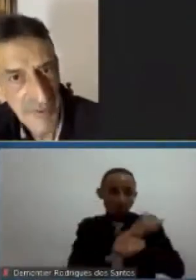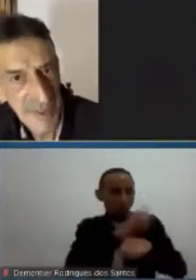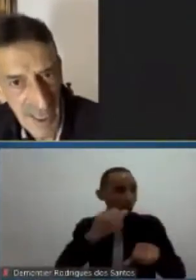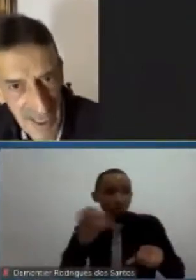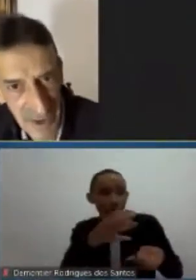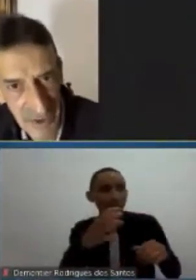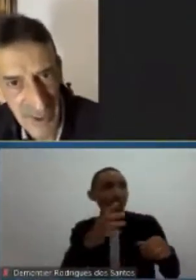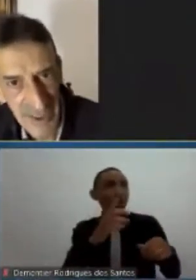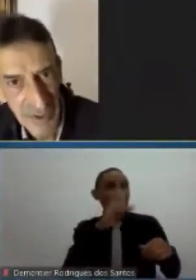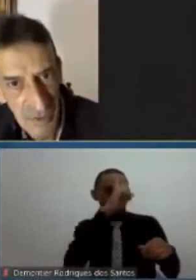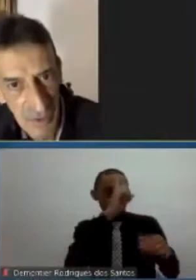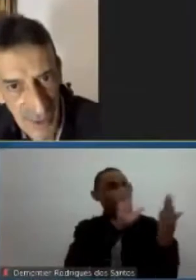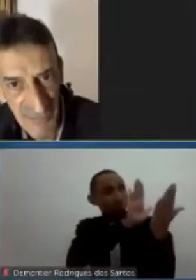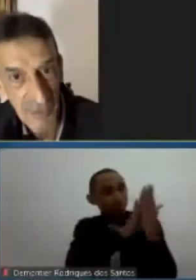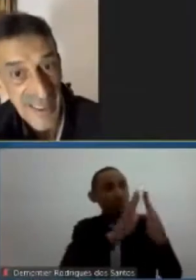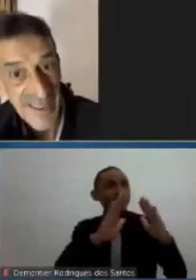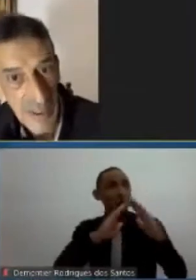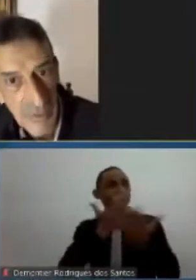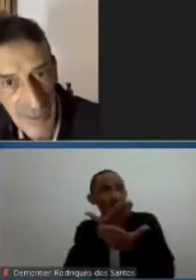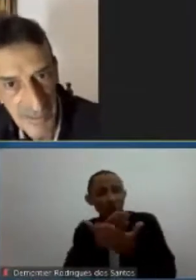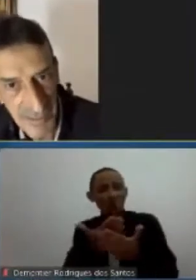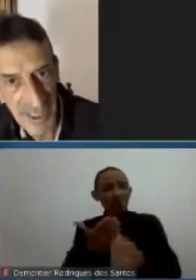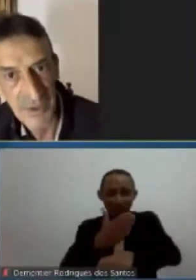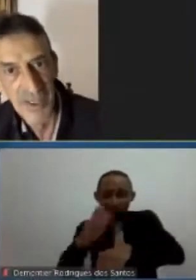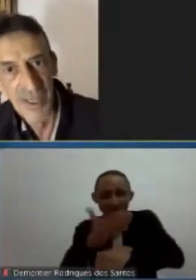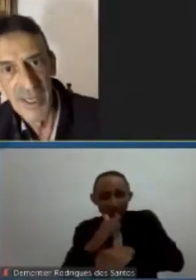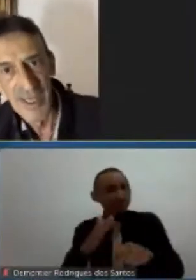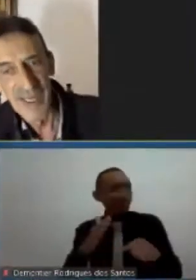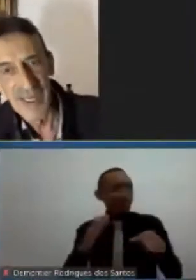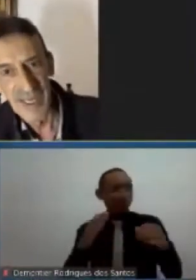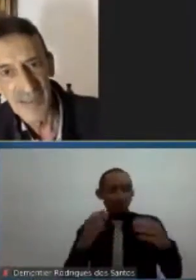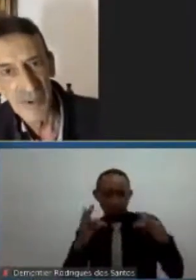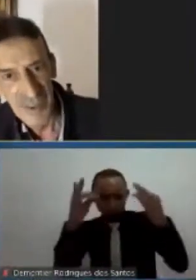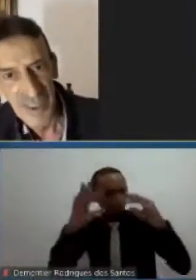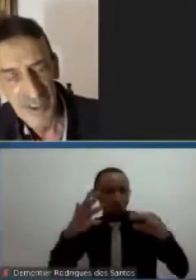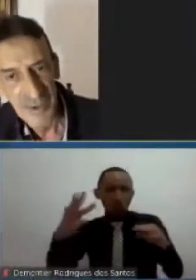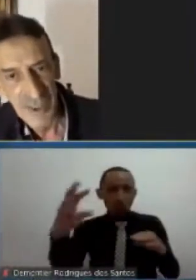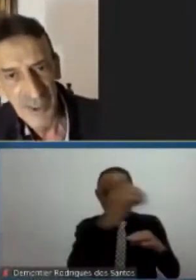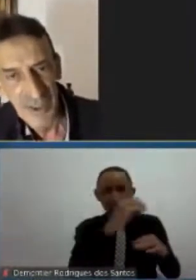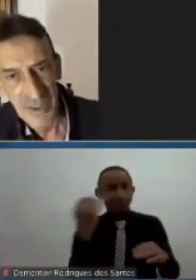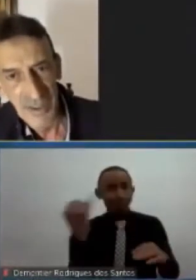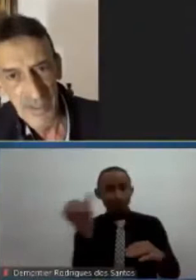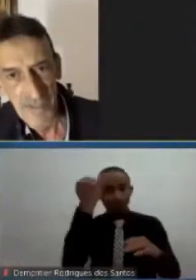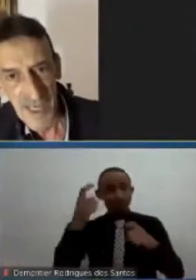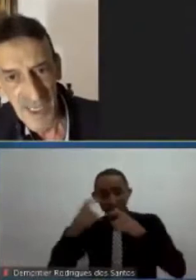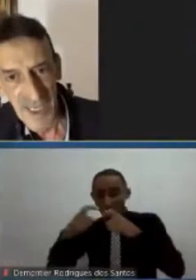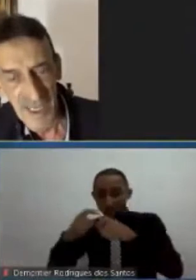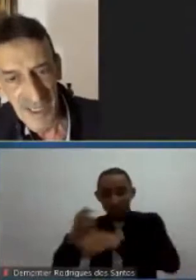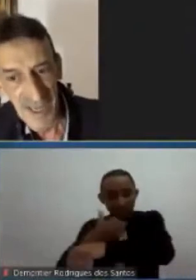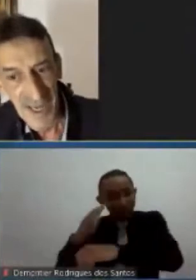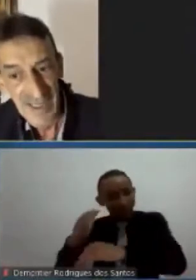aos hospitais, junto às escolas, a formação desse médico, ela é importante. Eu acredito que